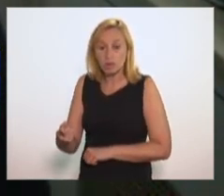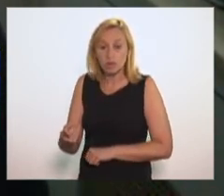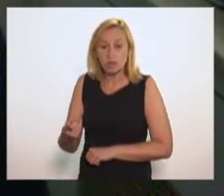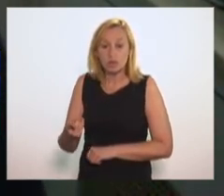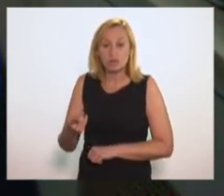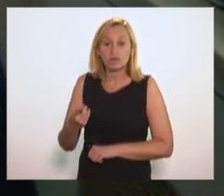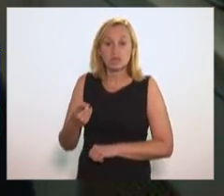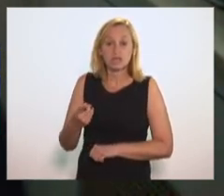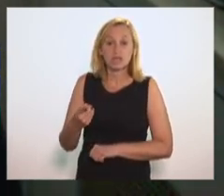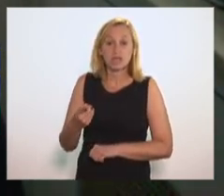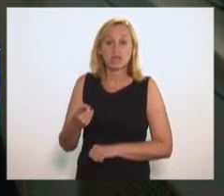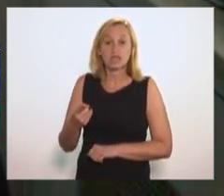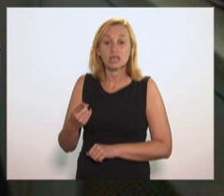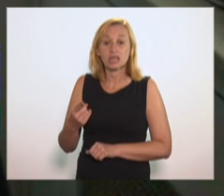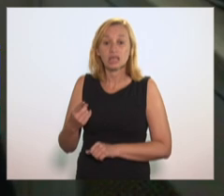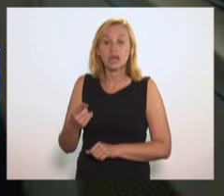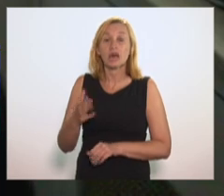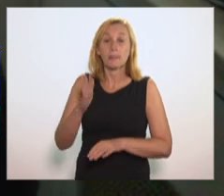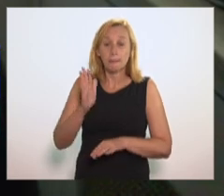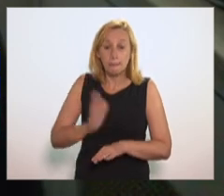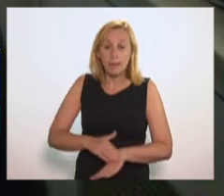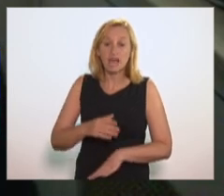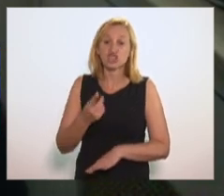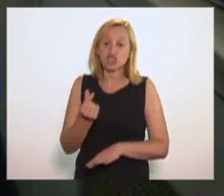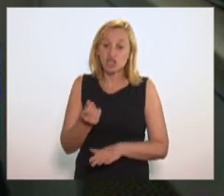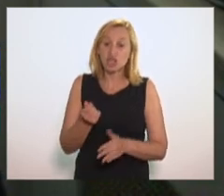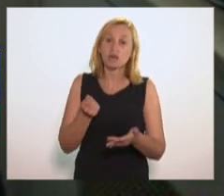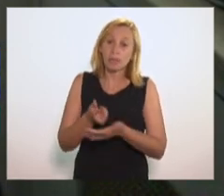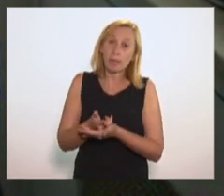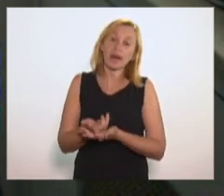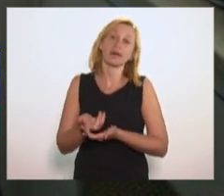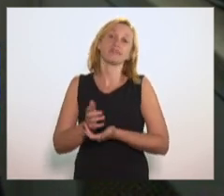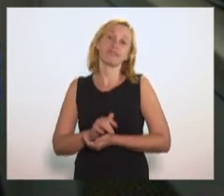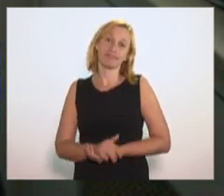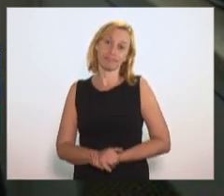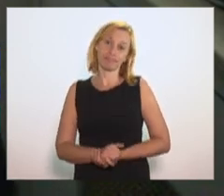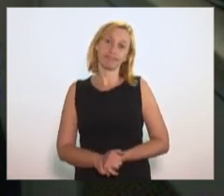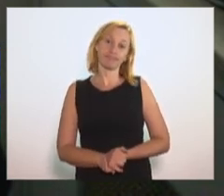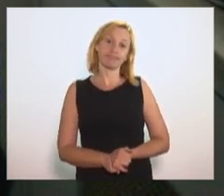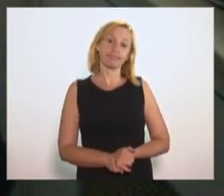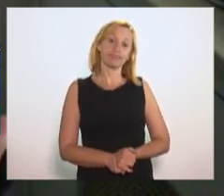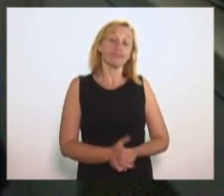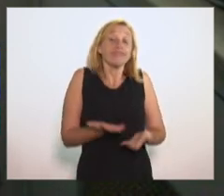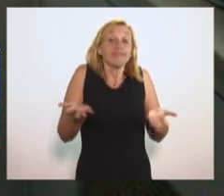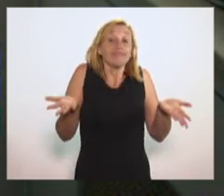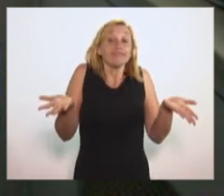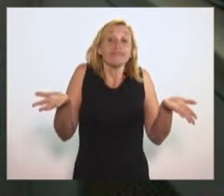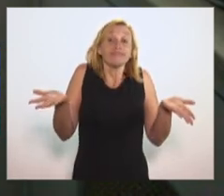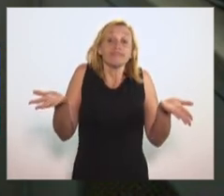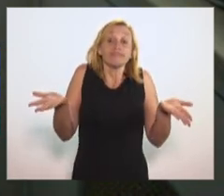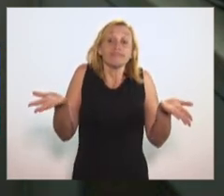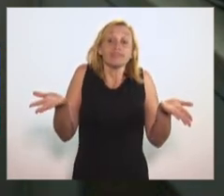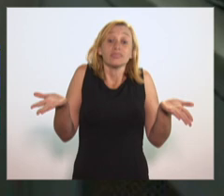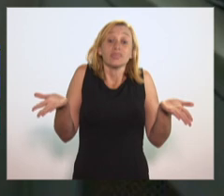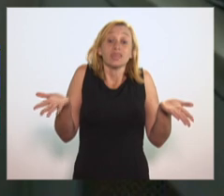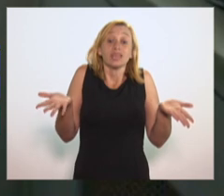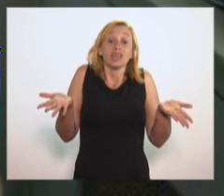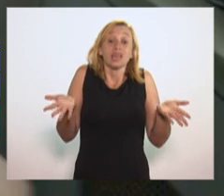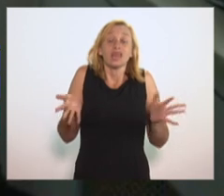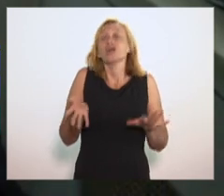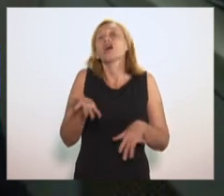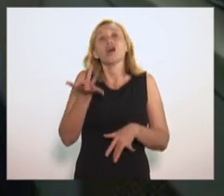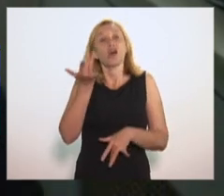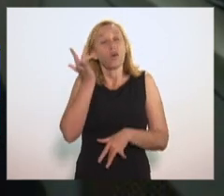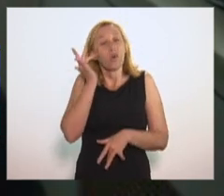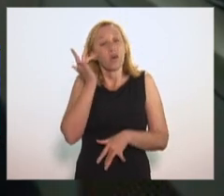aumenta a despesa você aumenta a despesa eu acho que eu